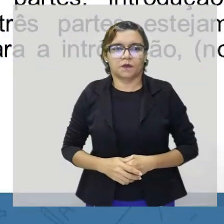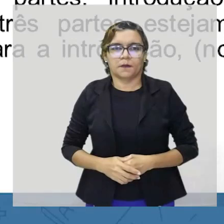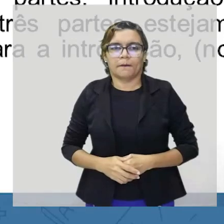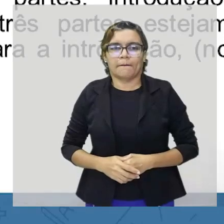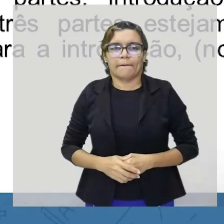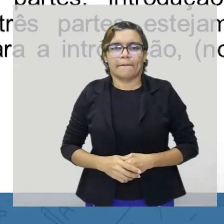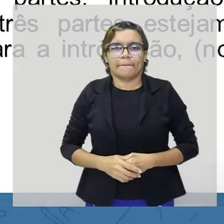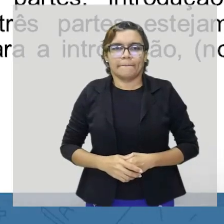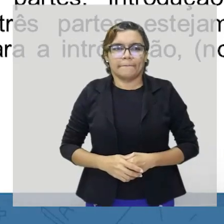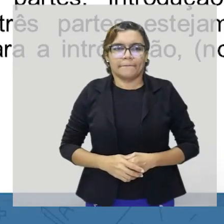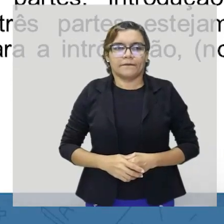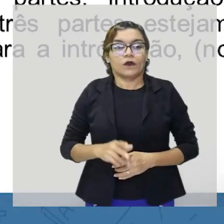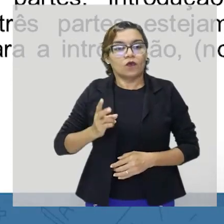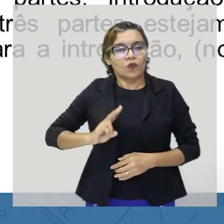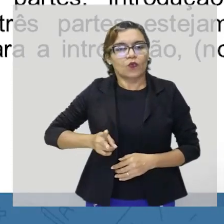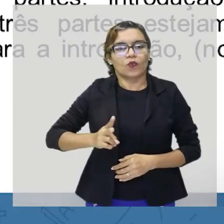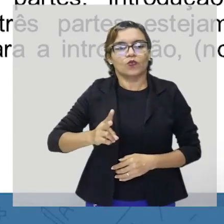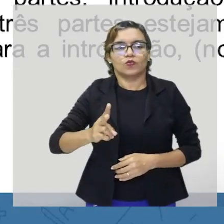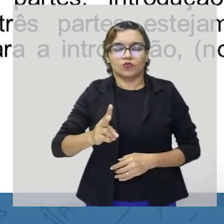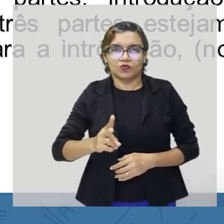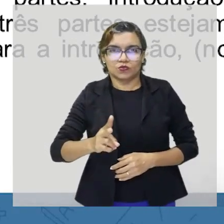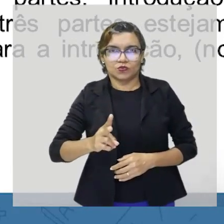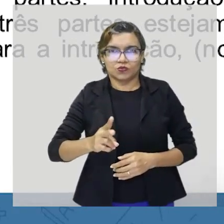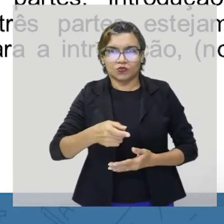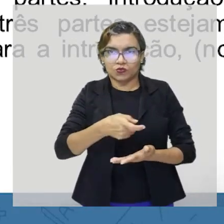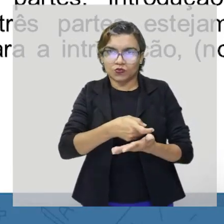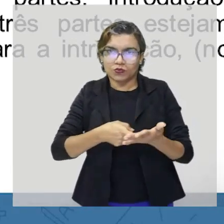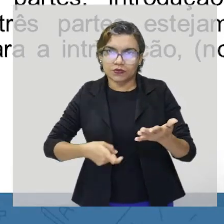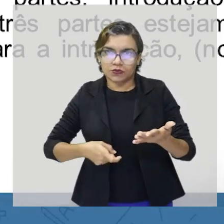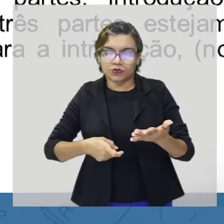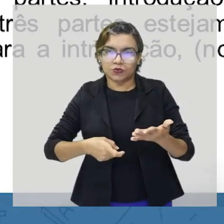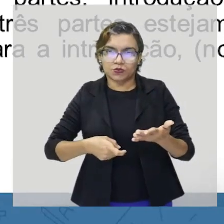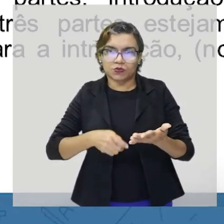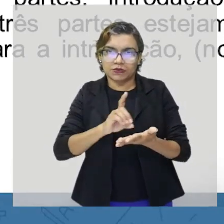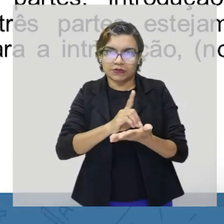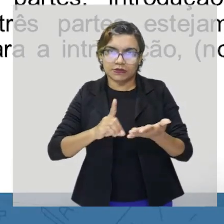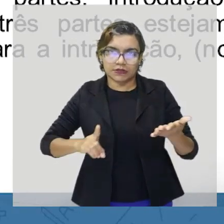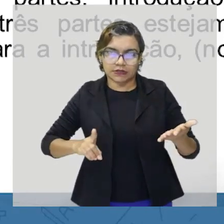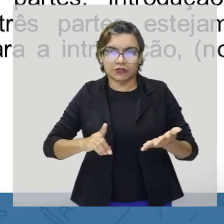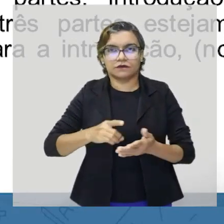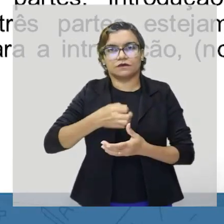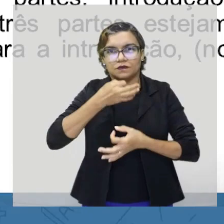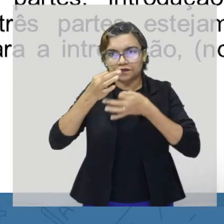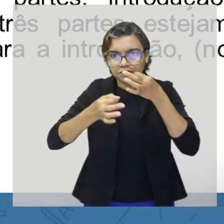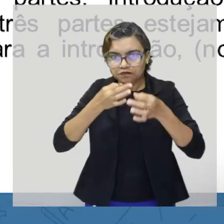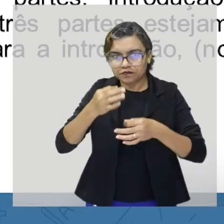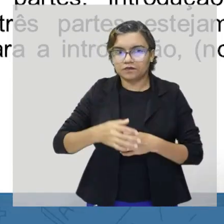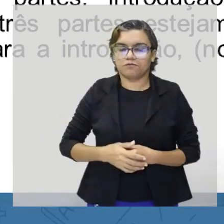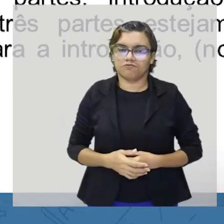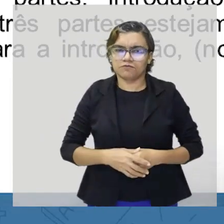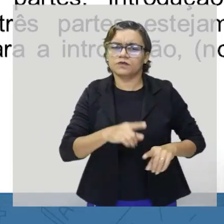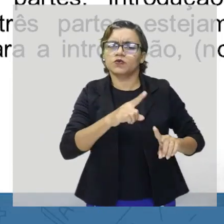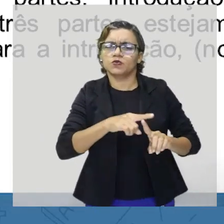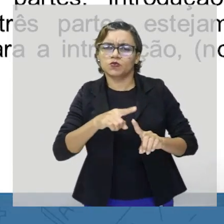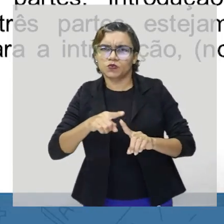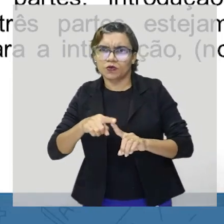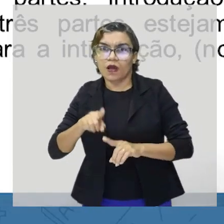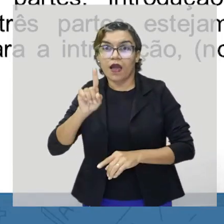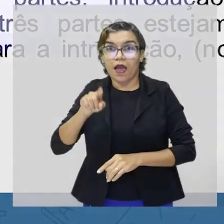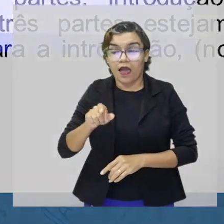Continuando aqui com o texto dissertativo argumentativo. Nessa modalidade, a intenção é persuadir o